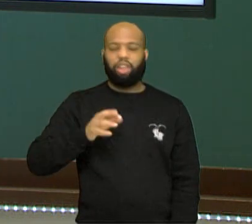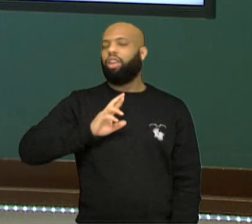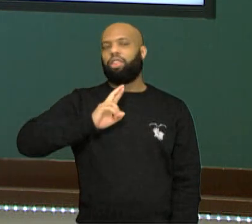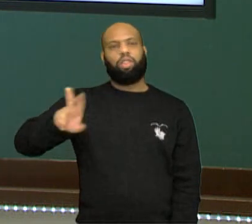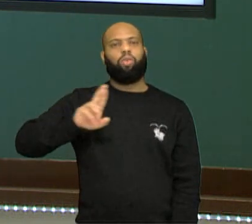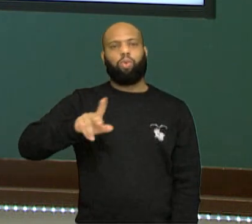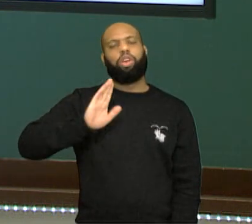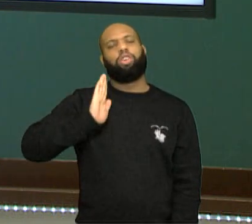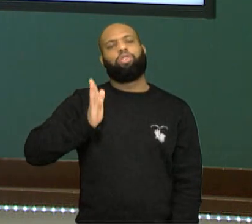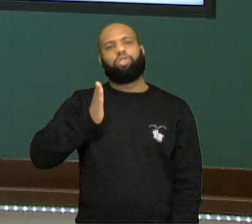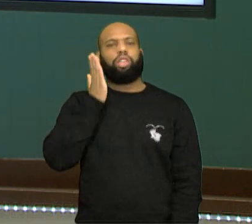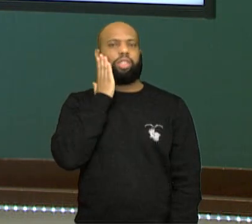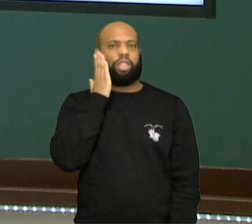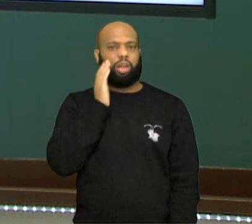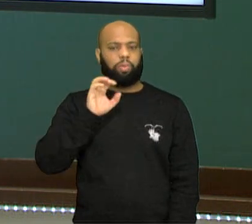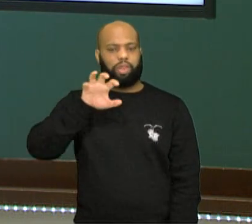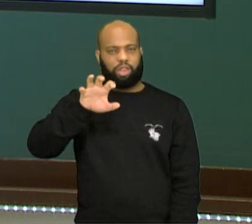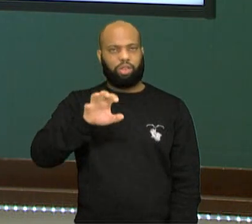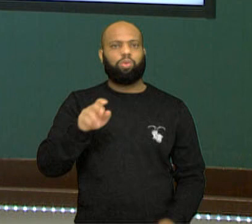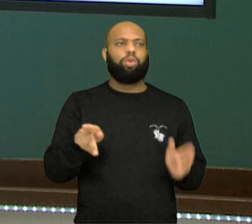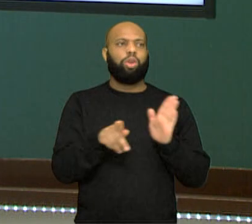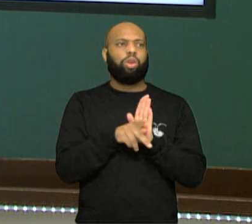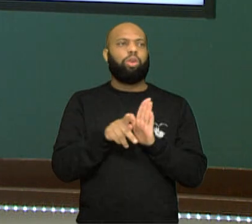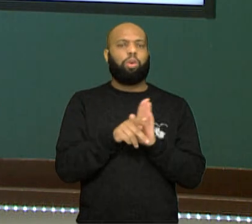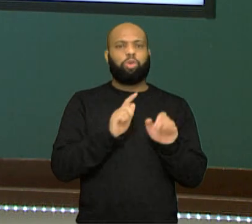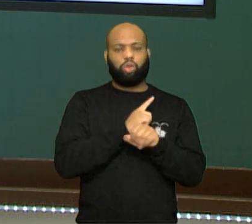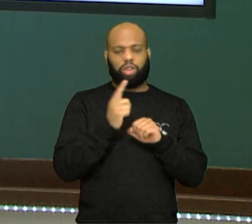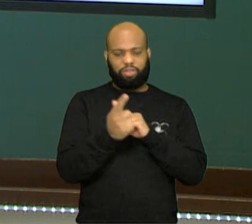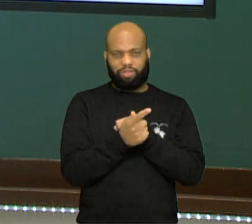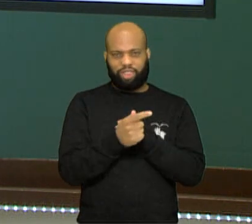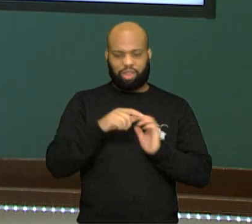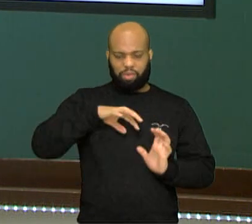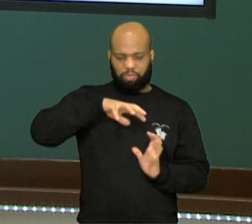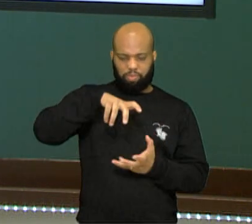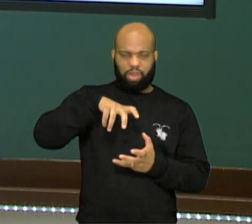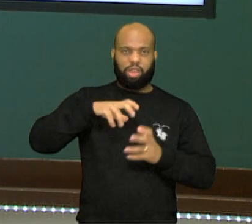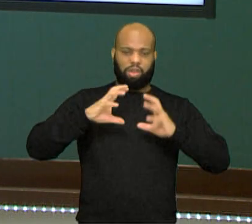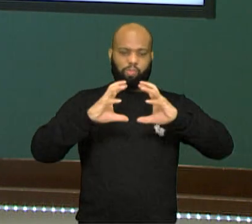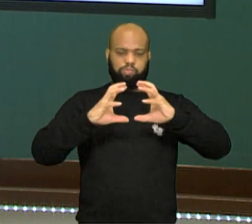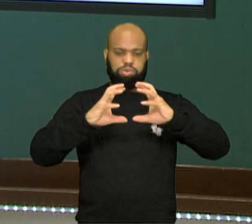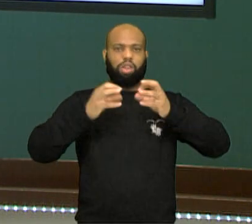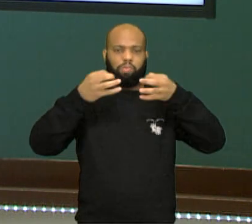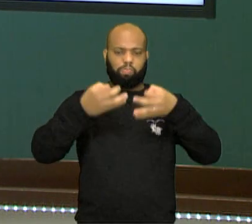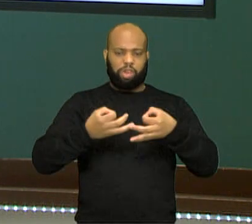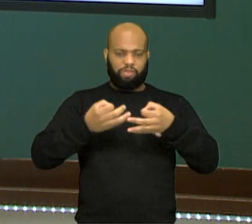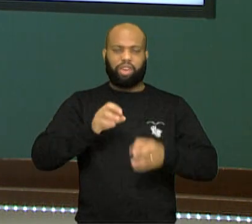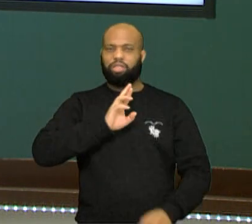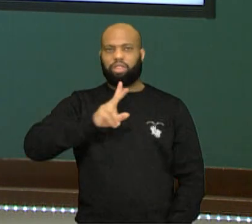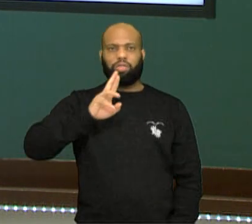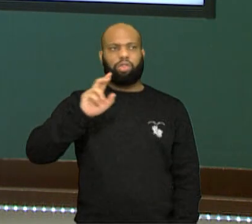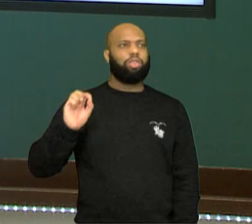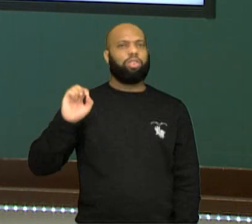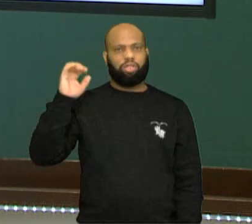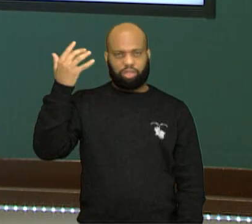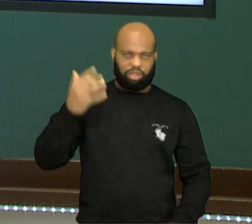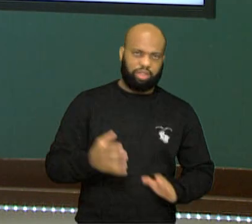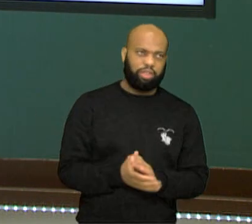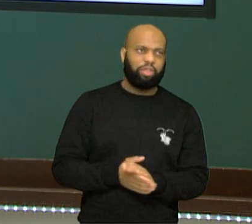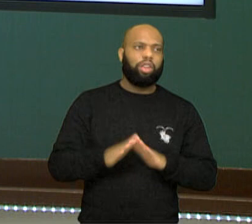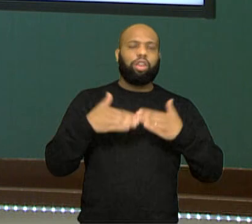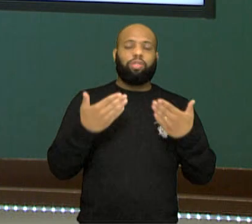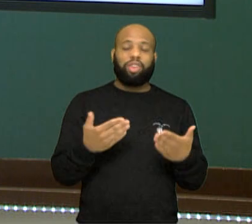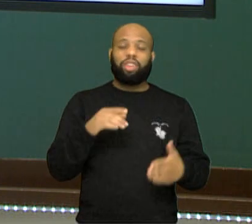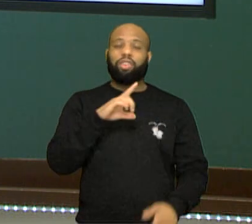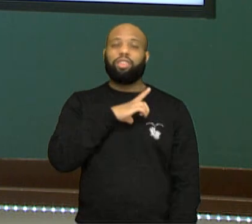não, nós já conhecemos isso da escola, que ele não vai ser uma circunferência perfeita. O que que acontece? Ele vai